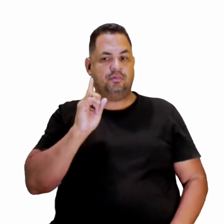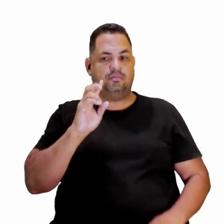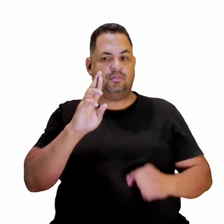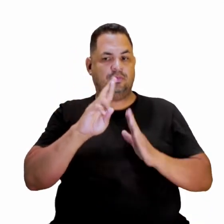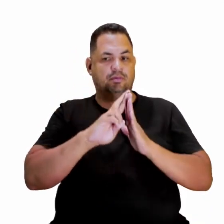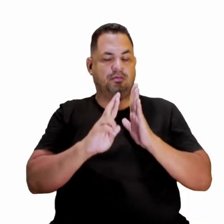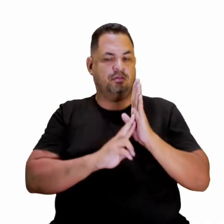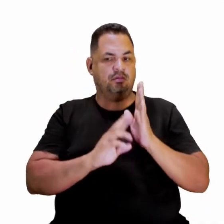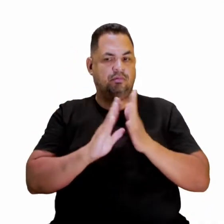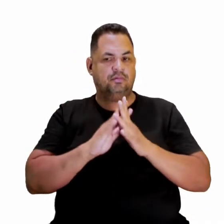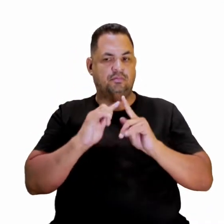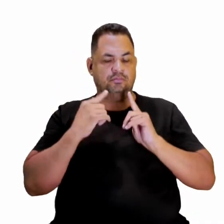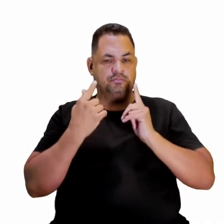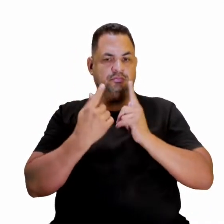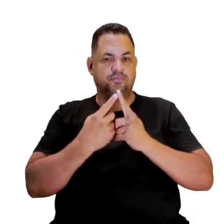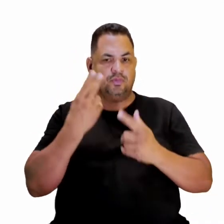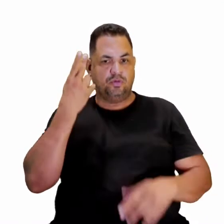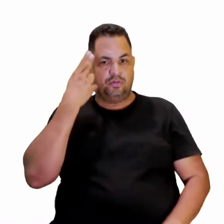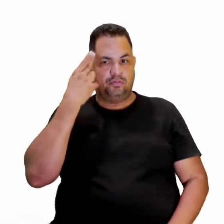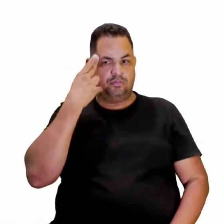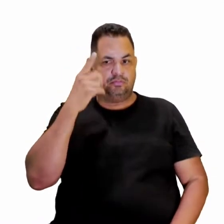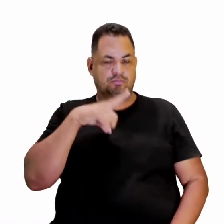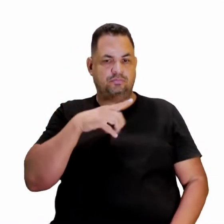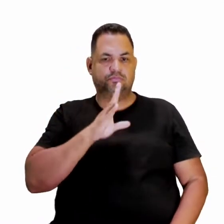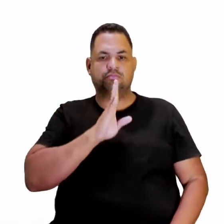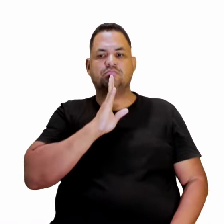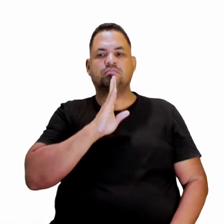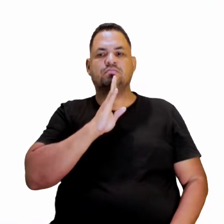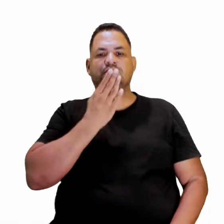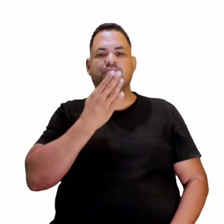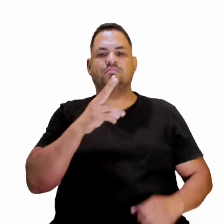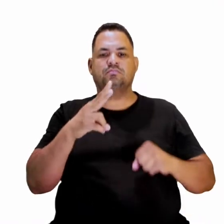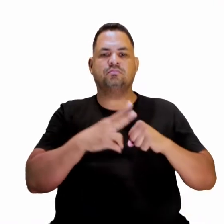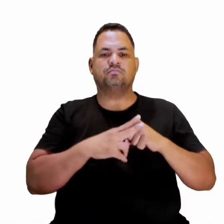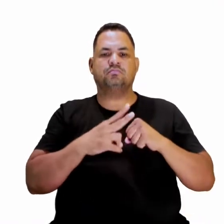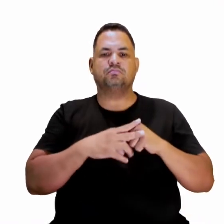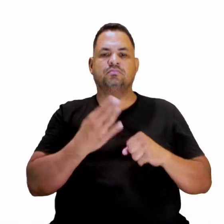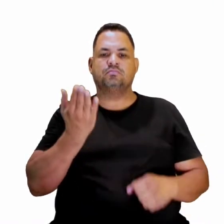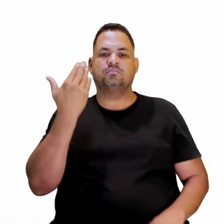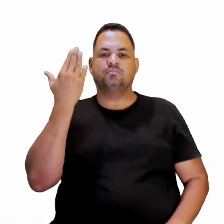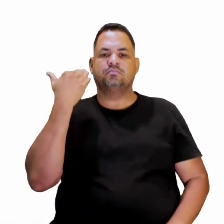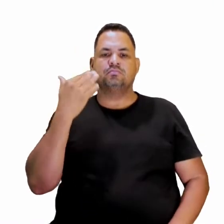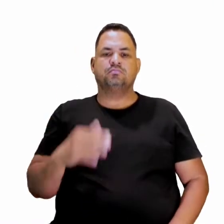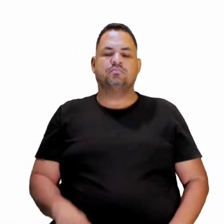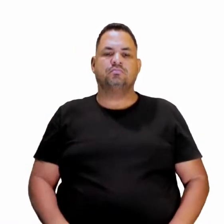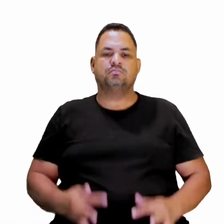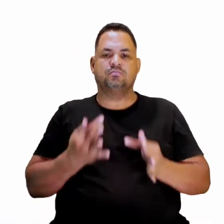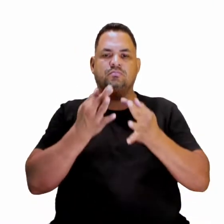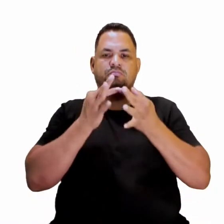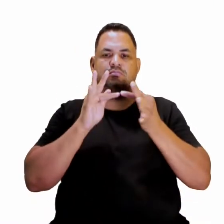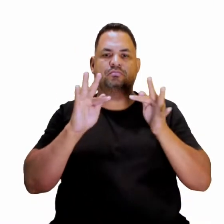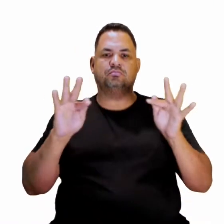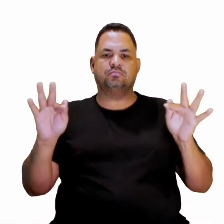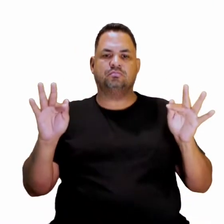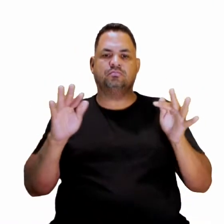geral, geralmente, você reconhece um verbo no passado em frases